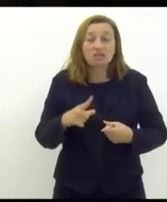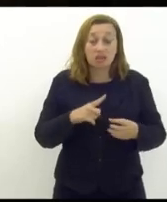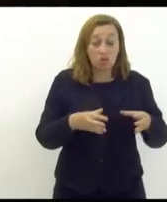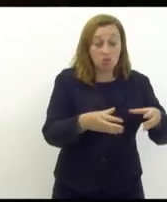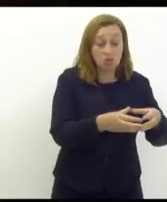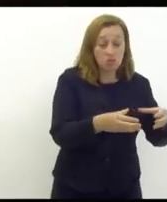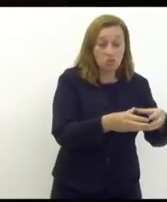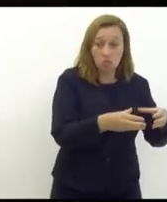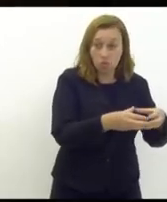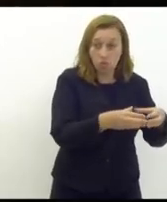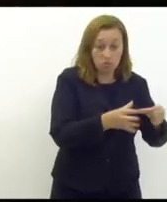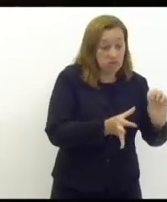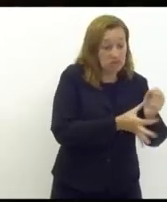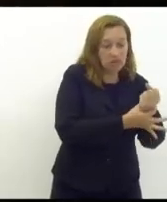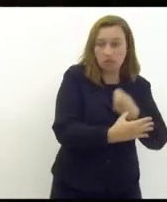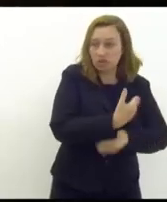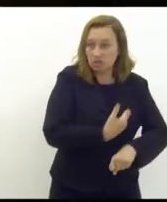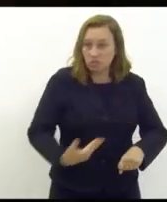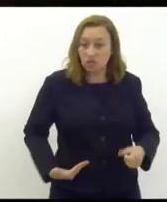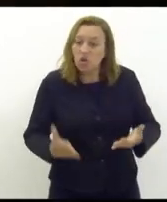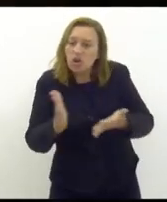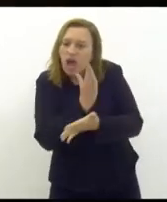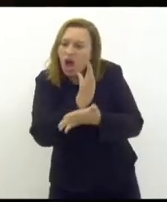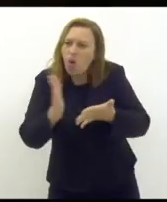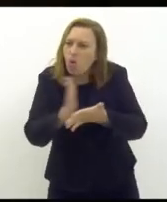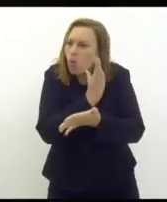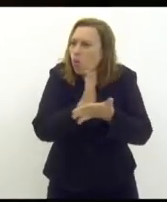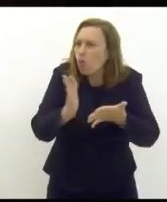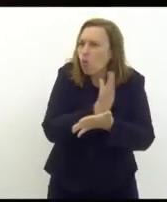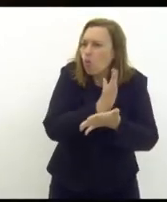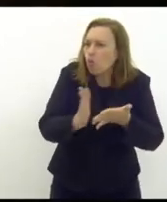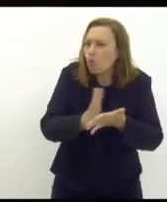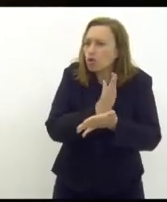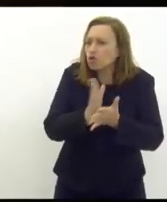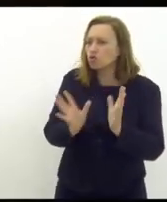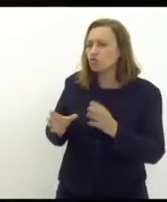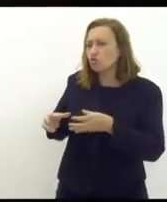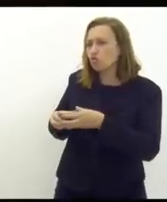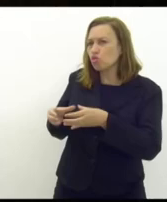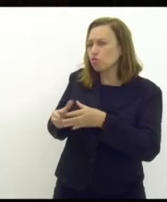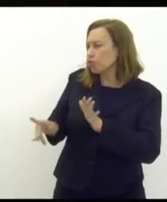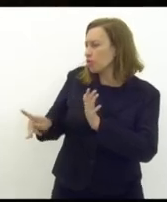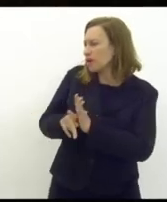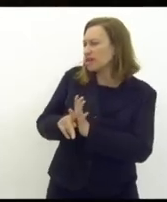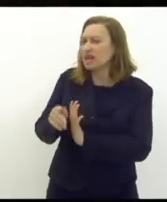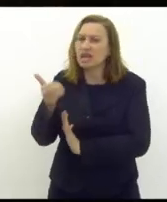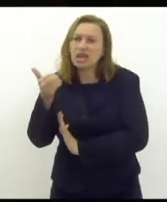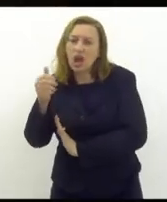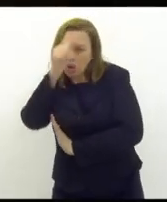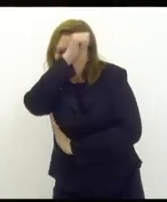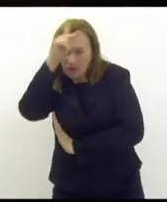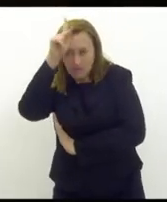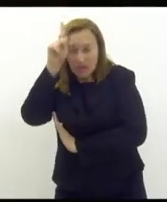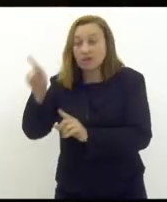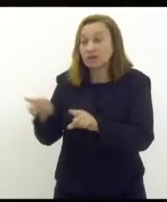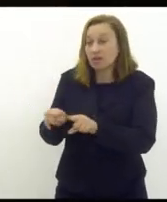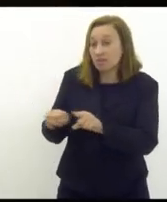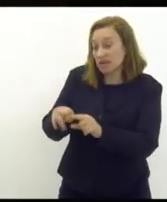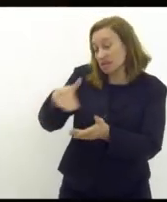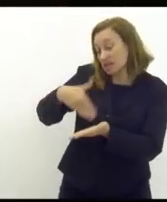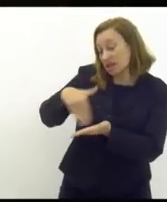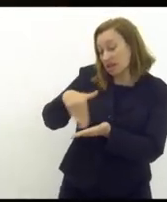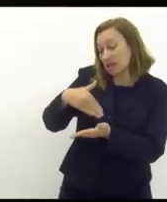Municipal composta de alguns do prefeito e do secretário municipal de ordem pública